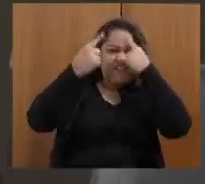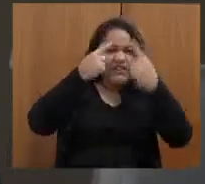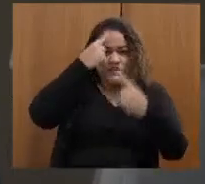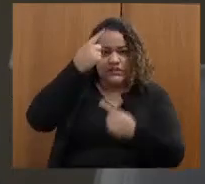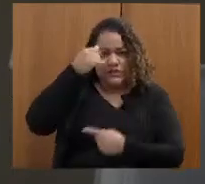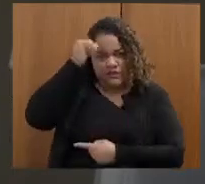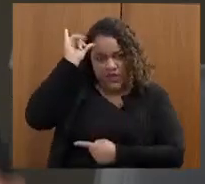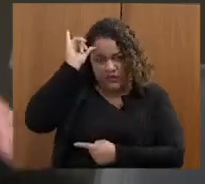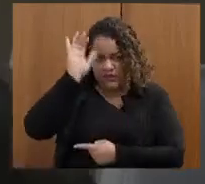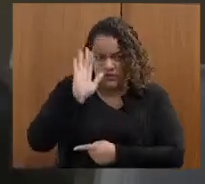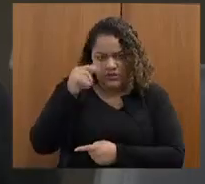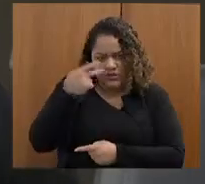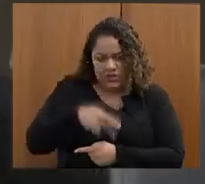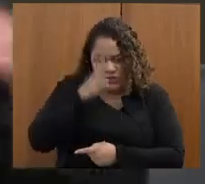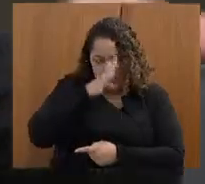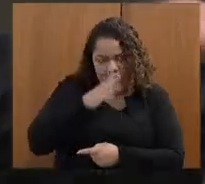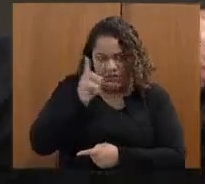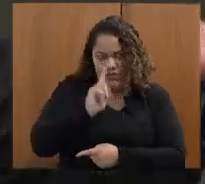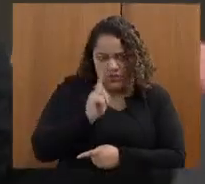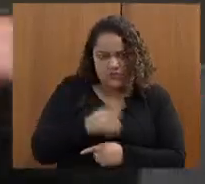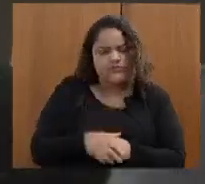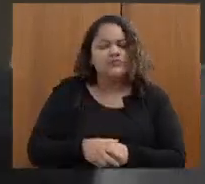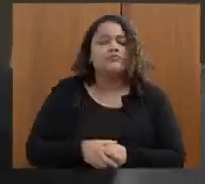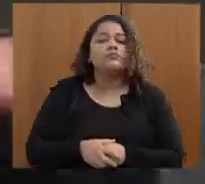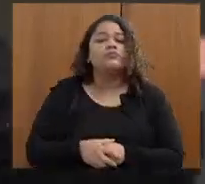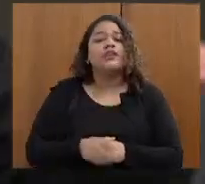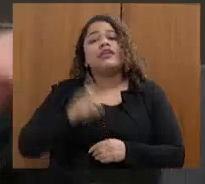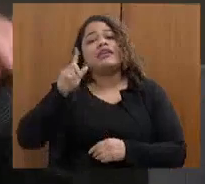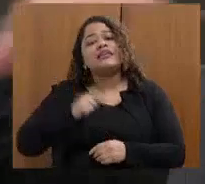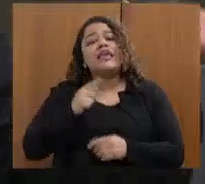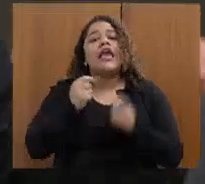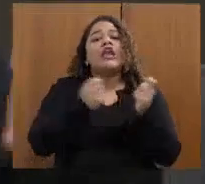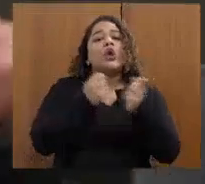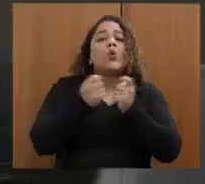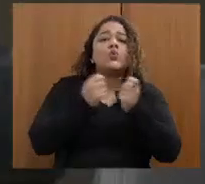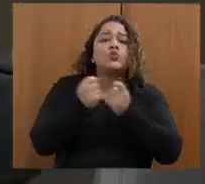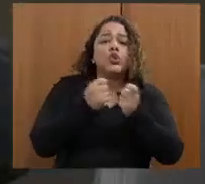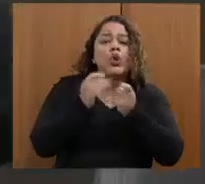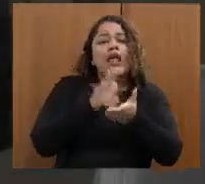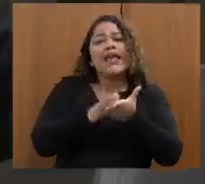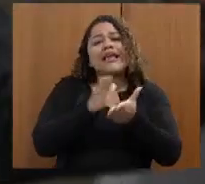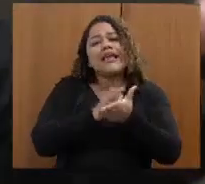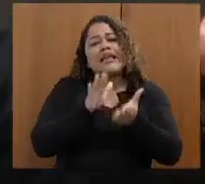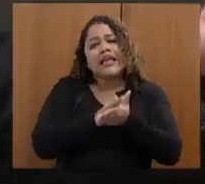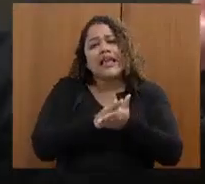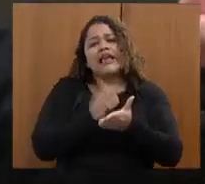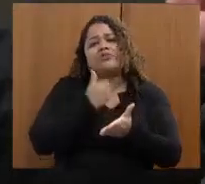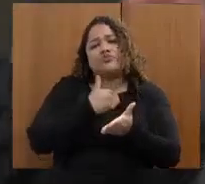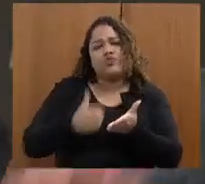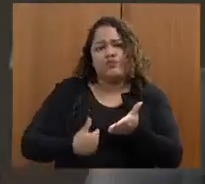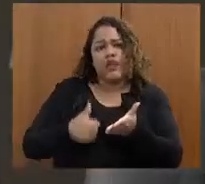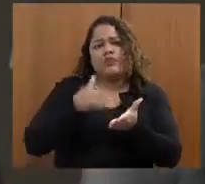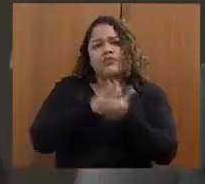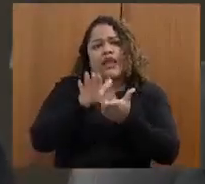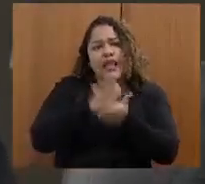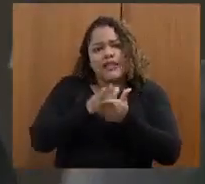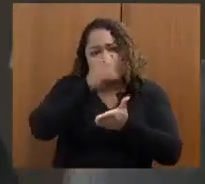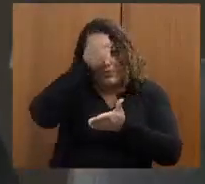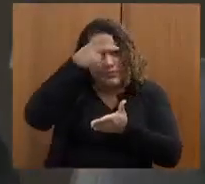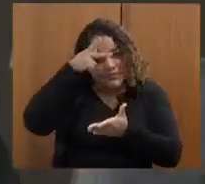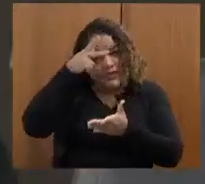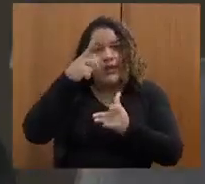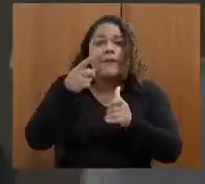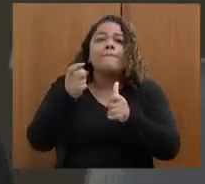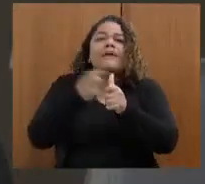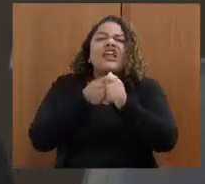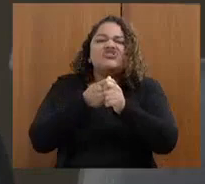é que dizia que tinha que regular os gastos das prefeituras dos governos para não passar a dívida para frente mas na verdade a lei